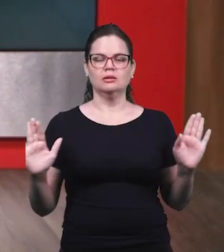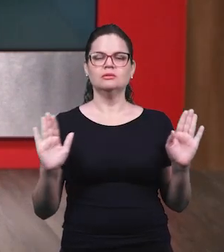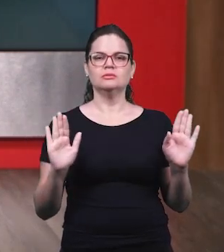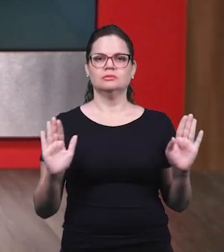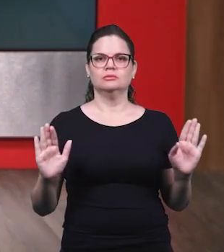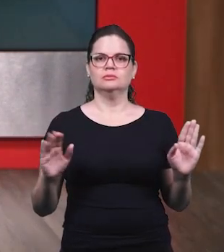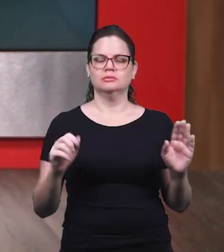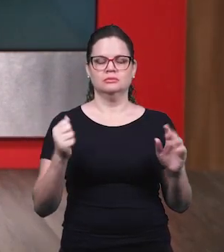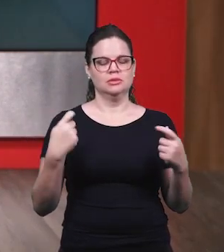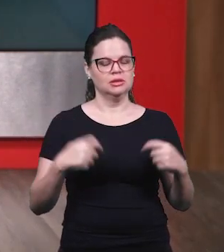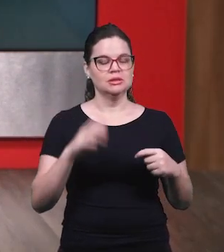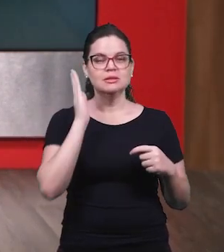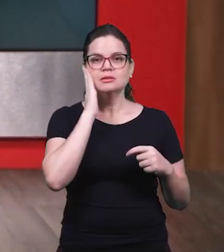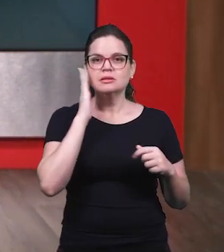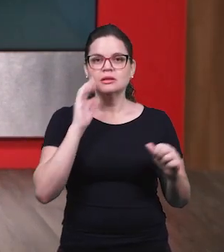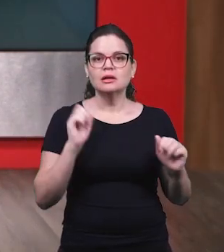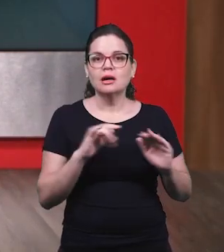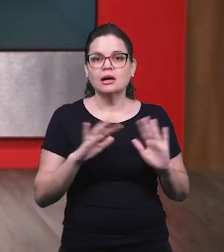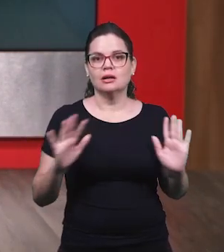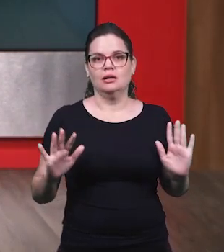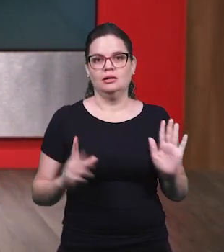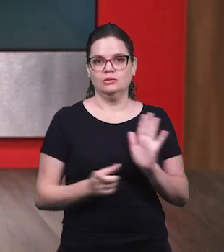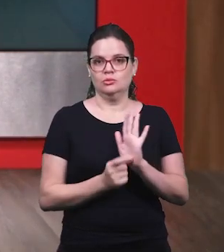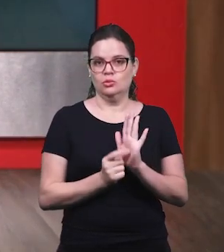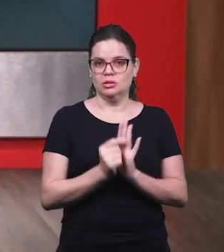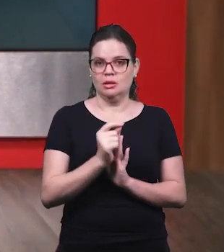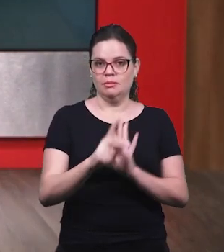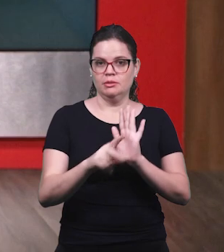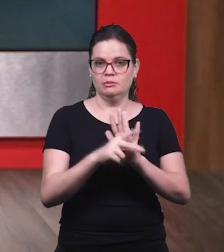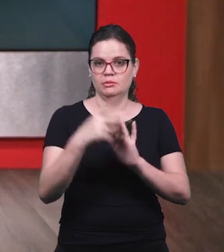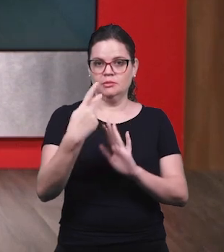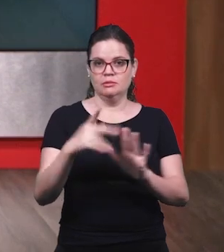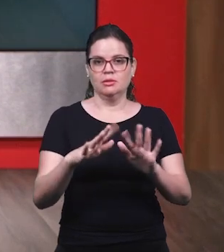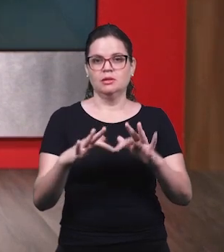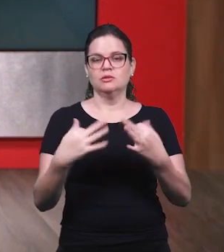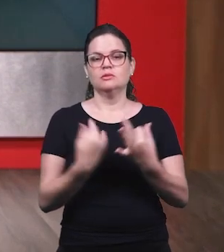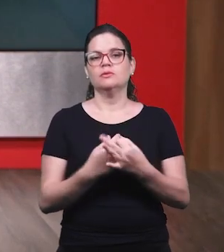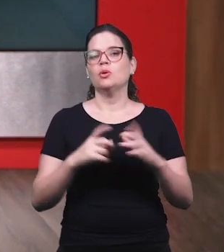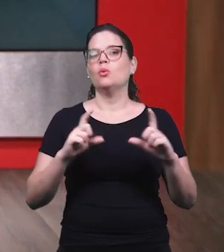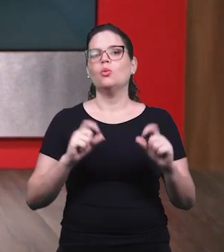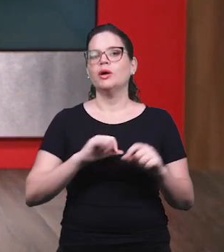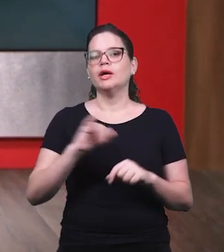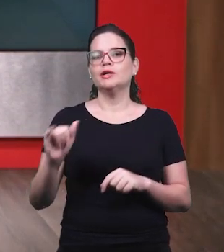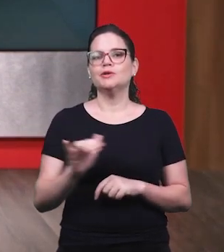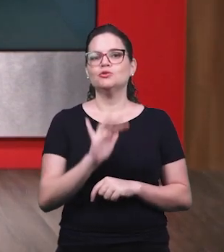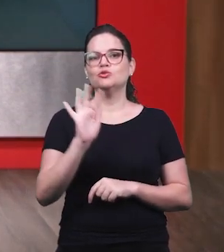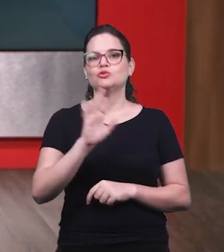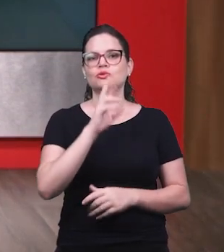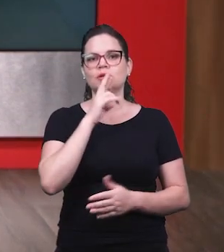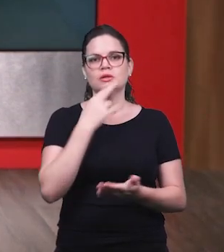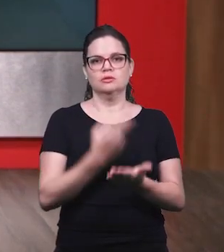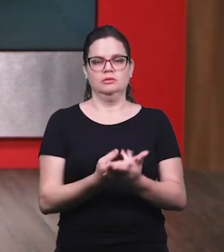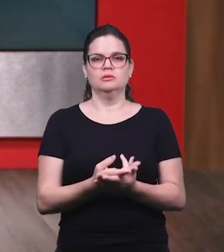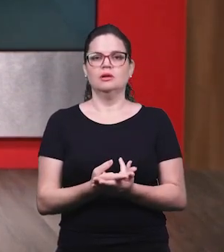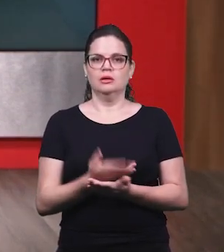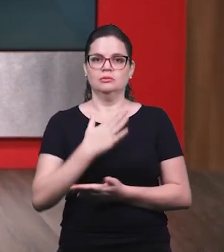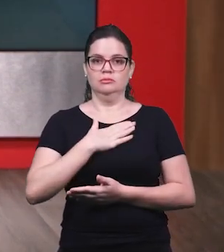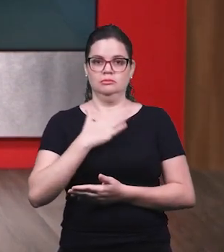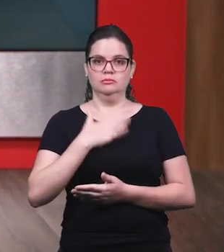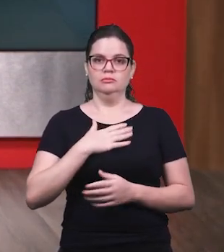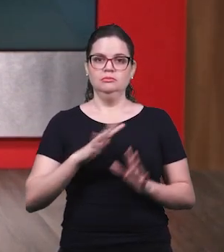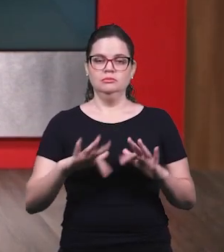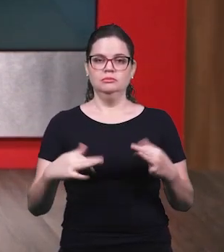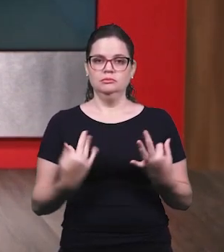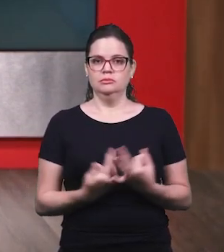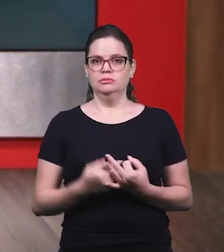entender no orçamento familiar o que o juro causa, né? Você vai